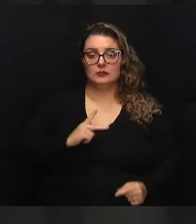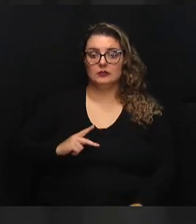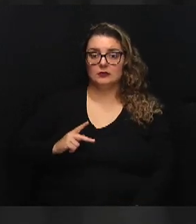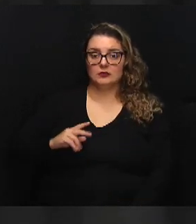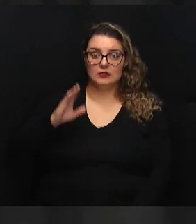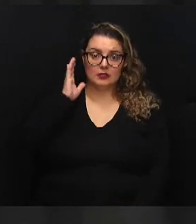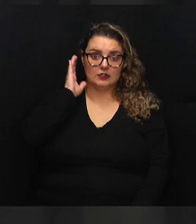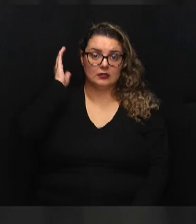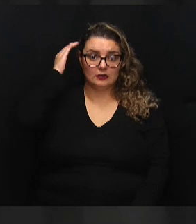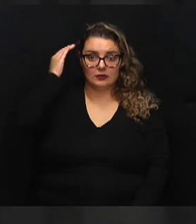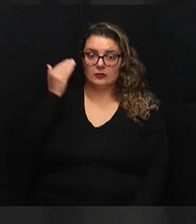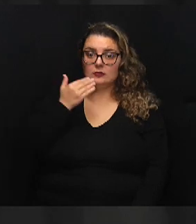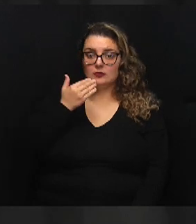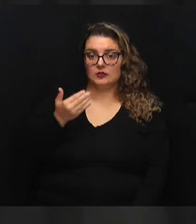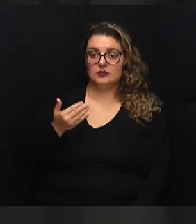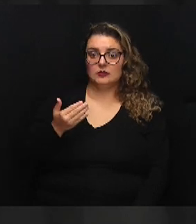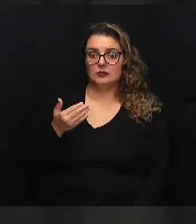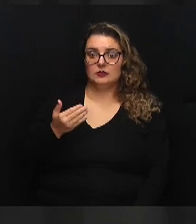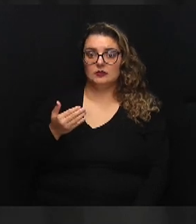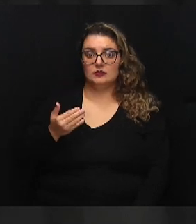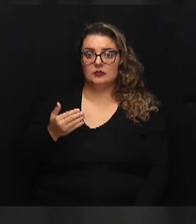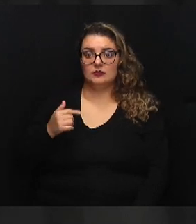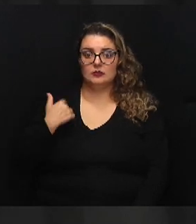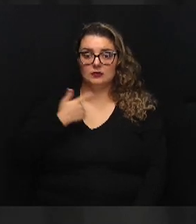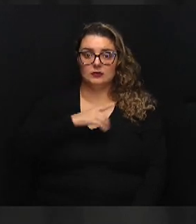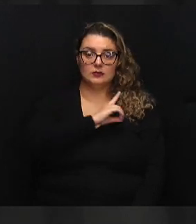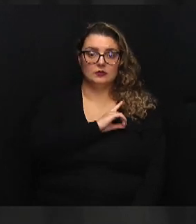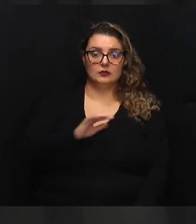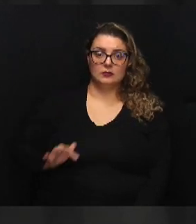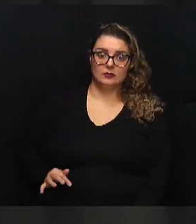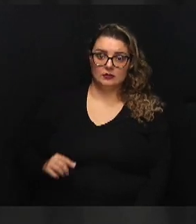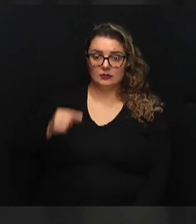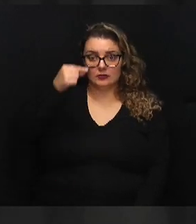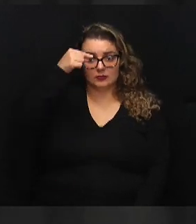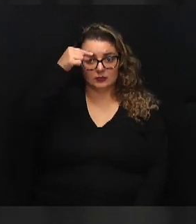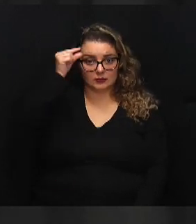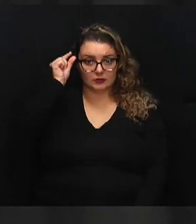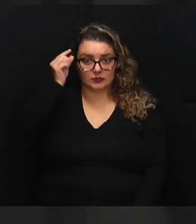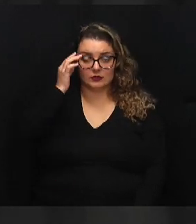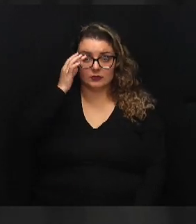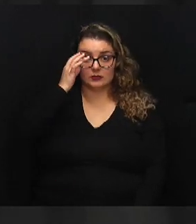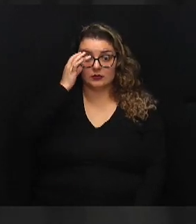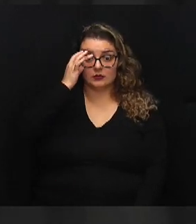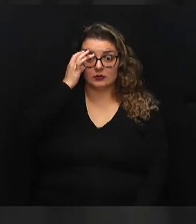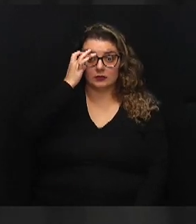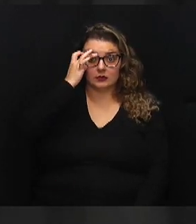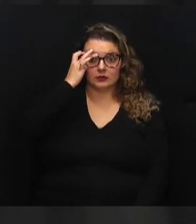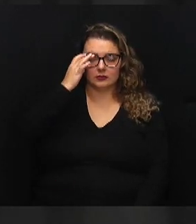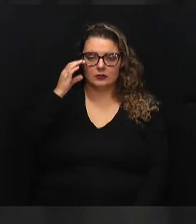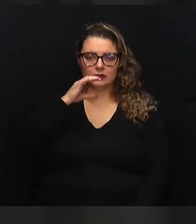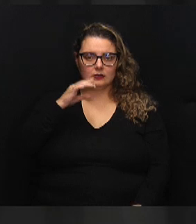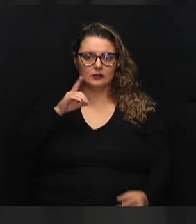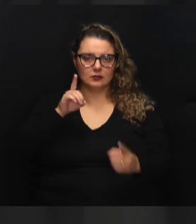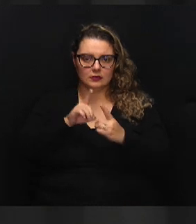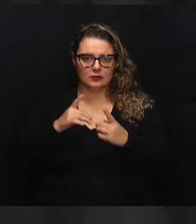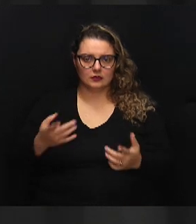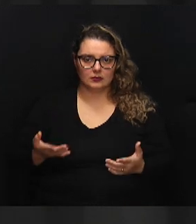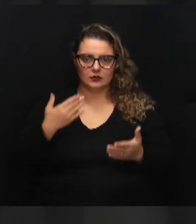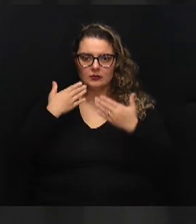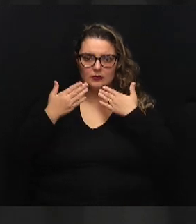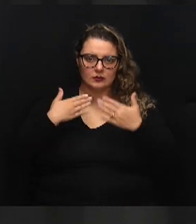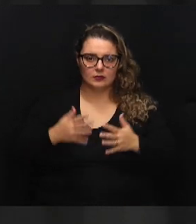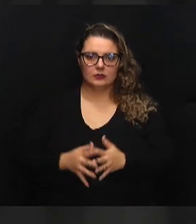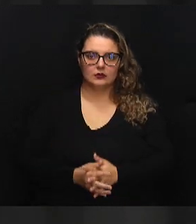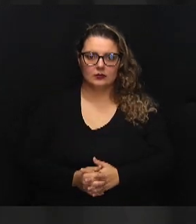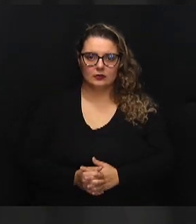República, eu solicitei para o nosso deputado federal, Jonas Donizete. Ele prontamente atendeu, falou com